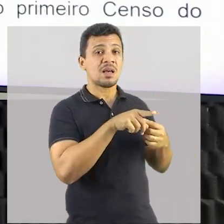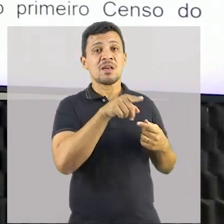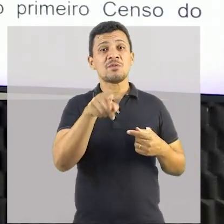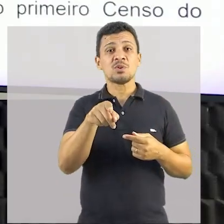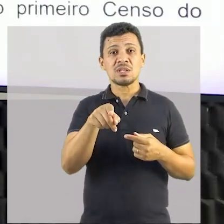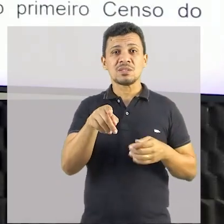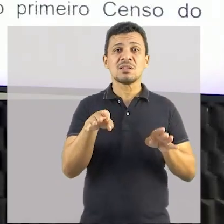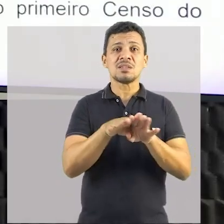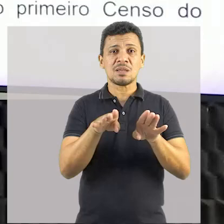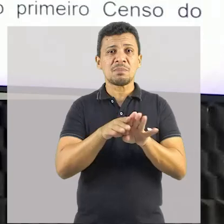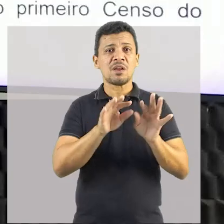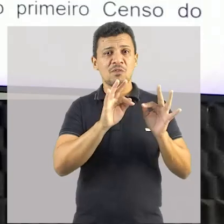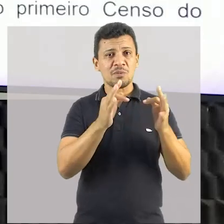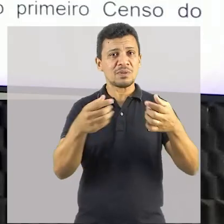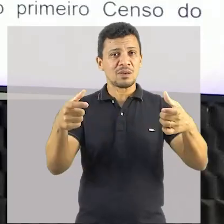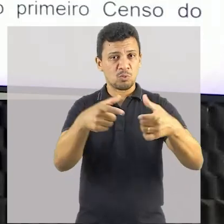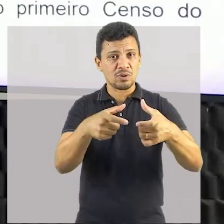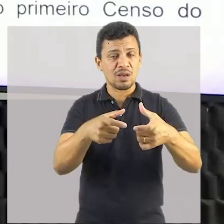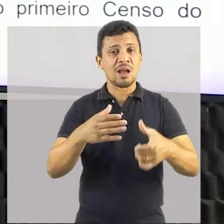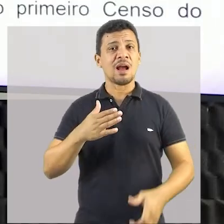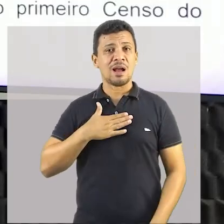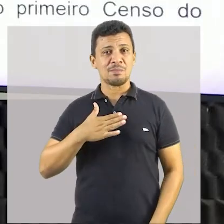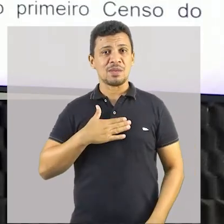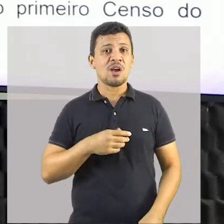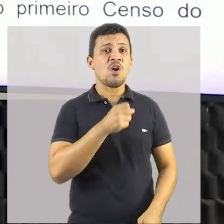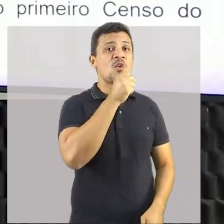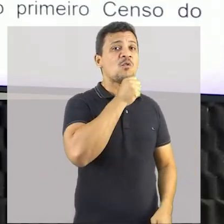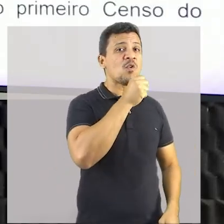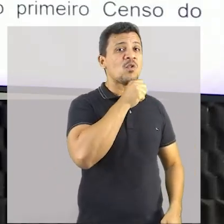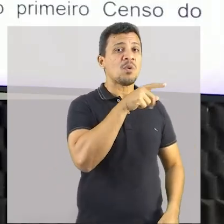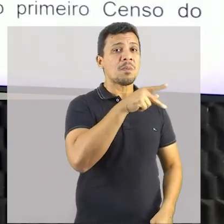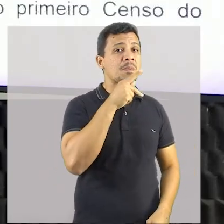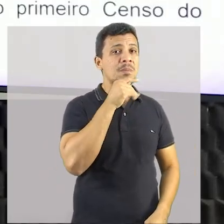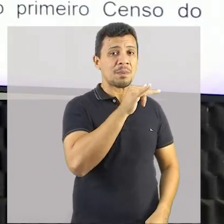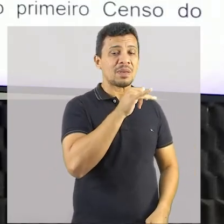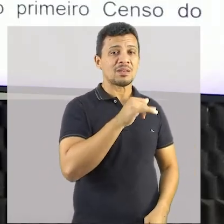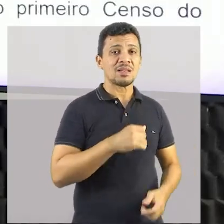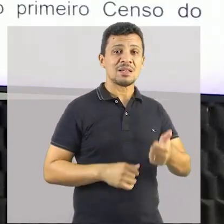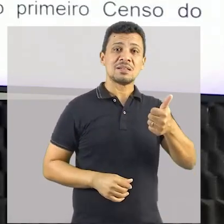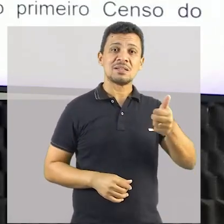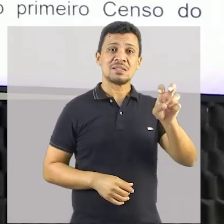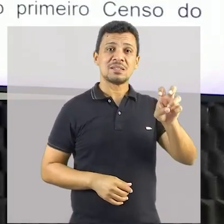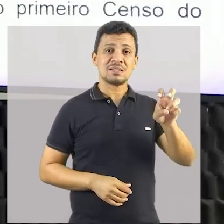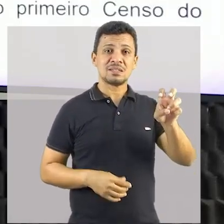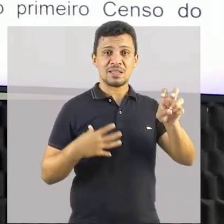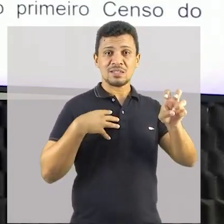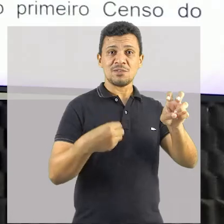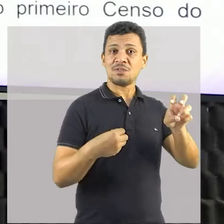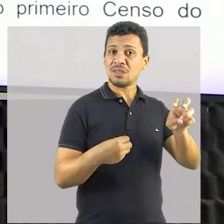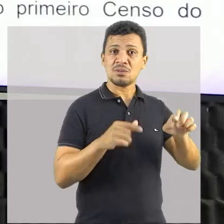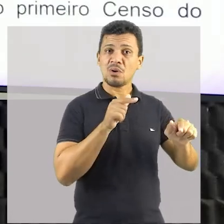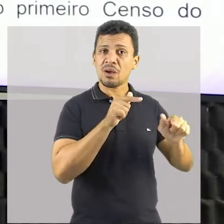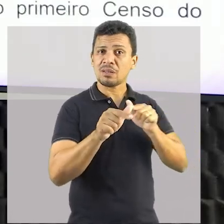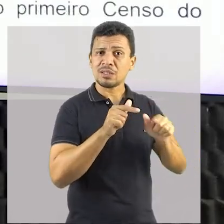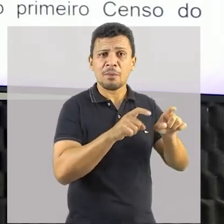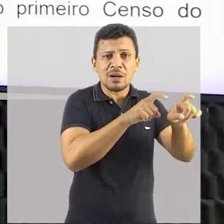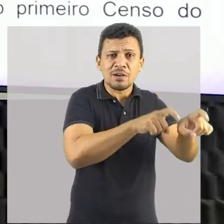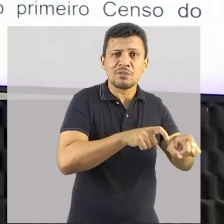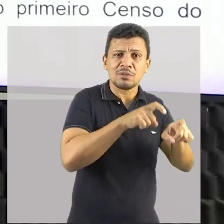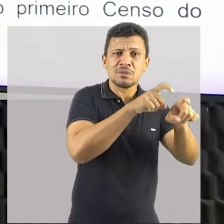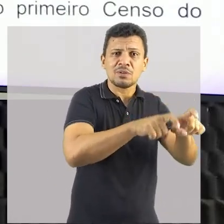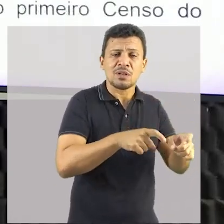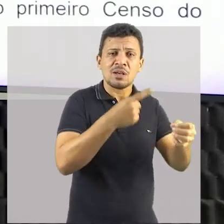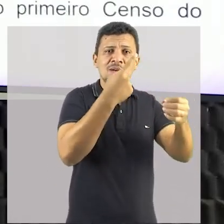ela encolheu também? A minha encolheu. Meu avô paterno teve 15 filhos, por exemplo. Era um pequeno lavrador do interior